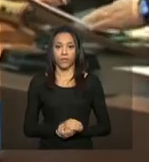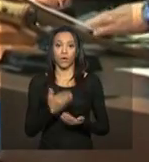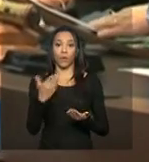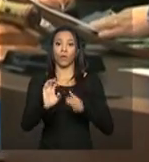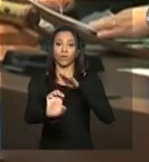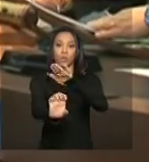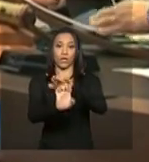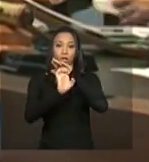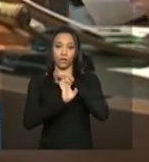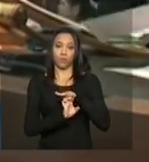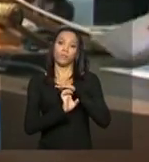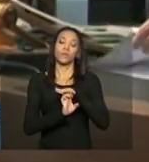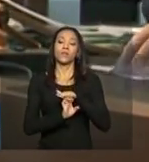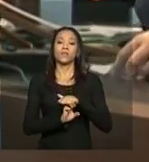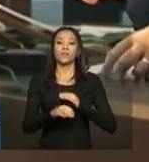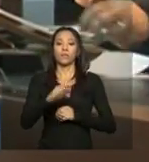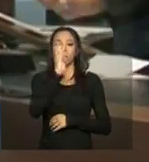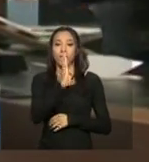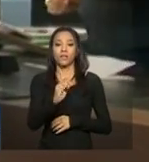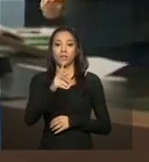Corretora Brasil Plural.